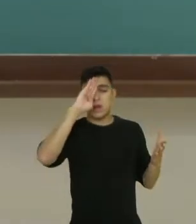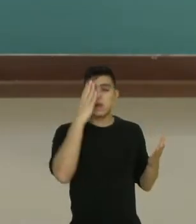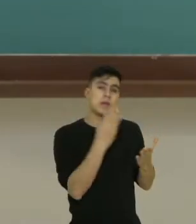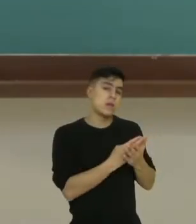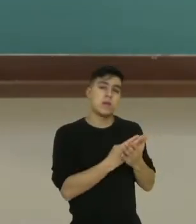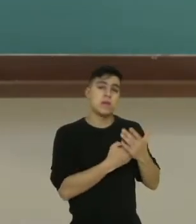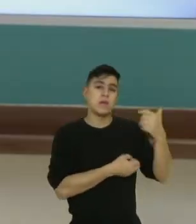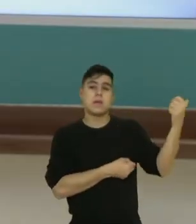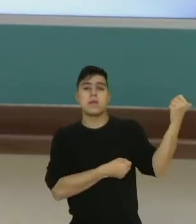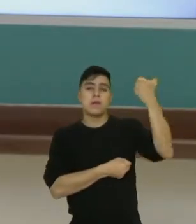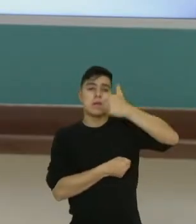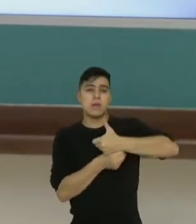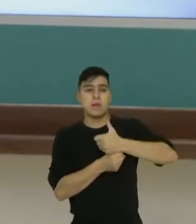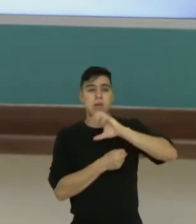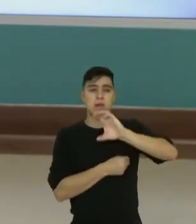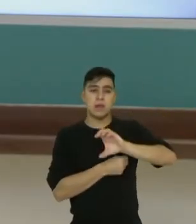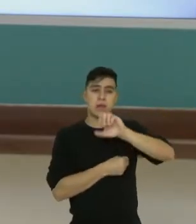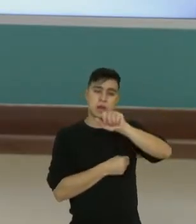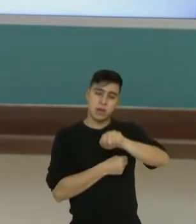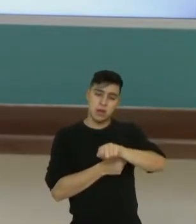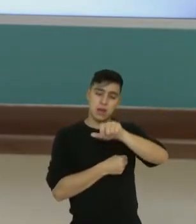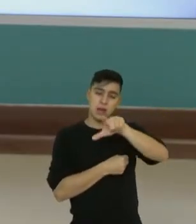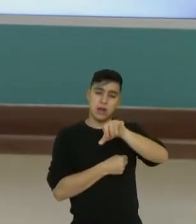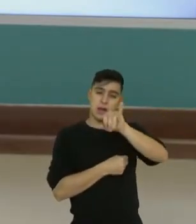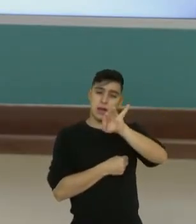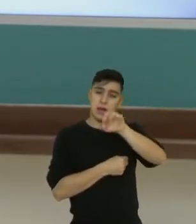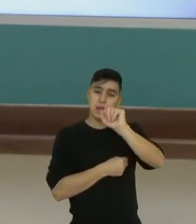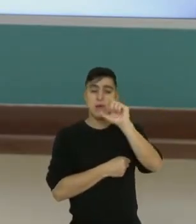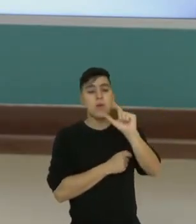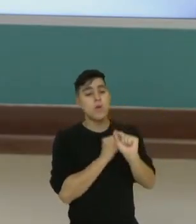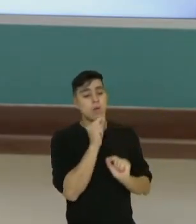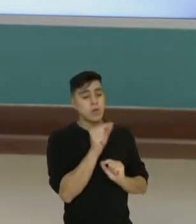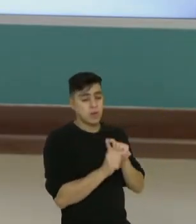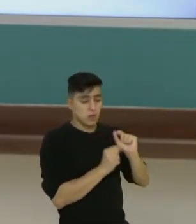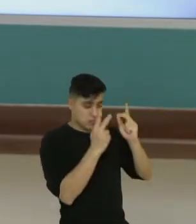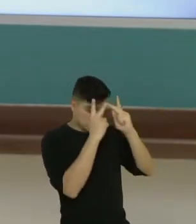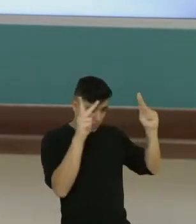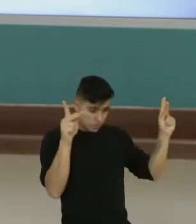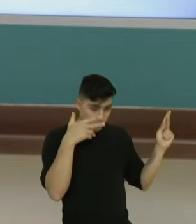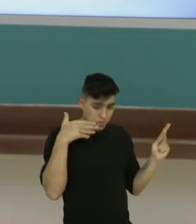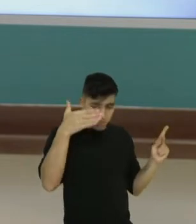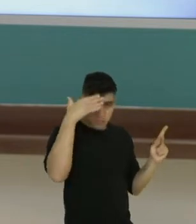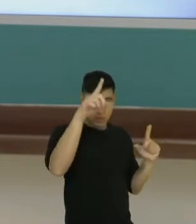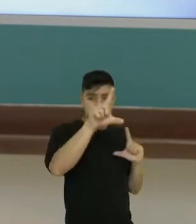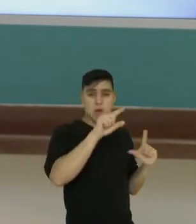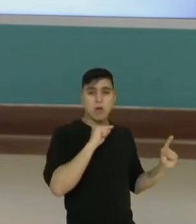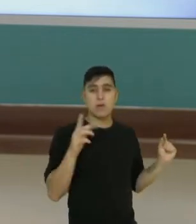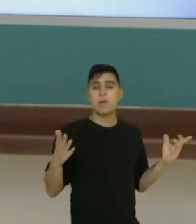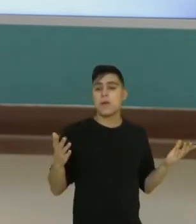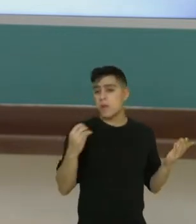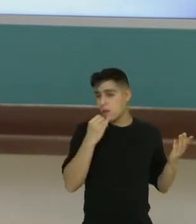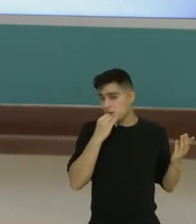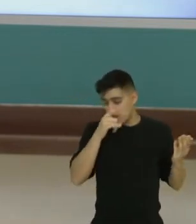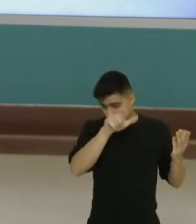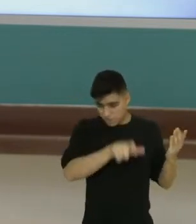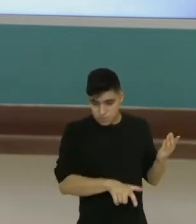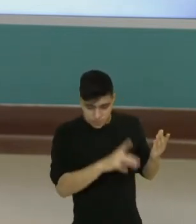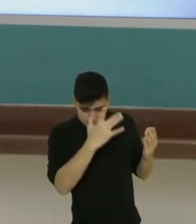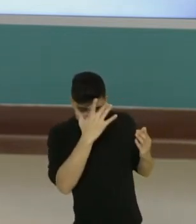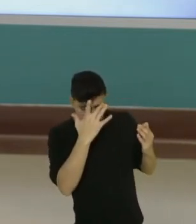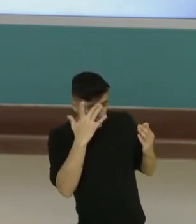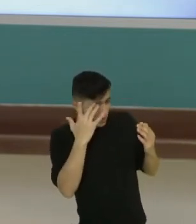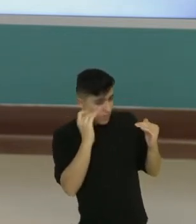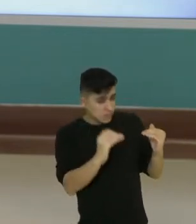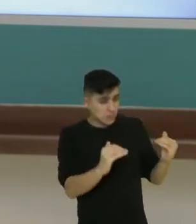o chamado califa, ele deve ser eleito pelos próprios muçulmanos, ou seja, uma pessoa de destaque, que